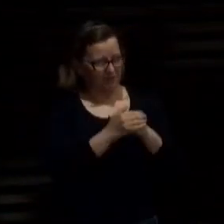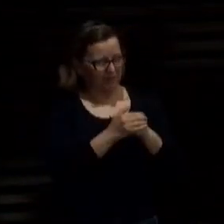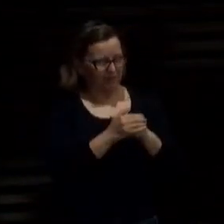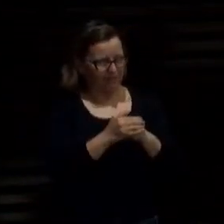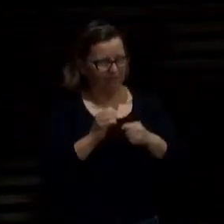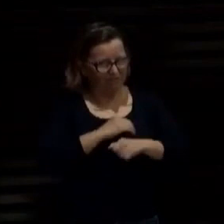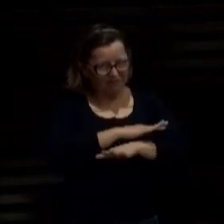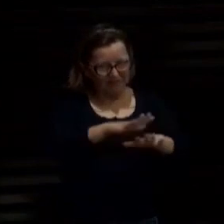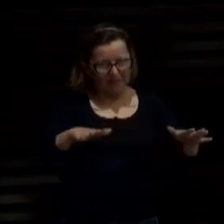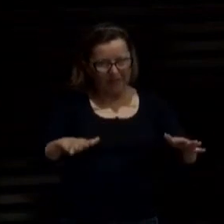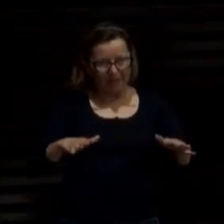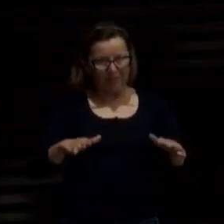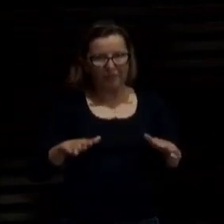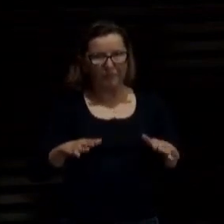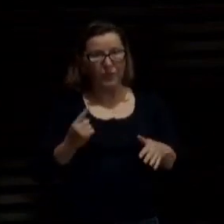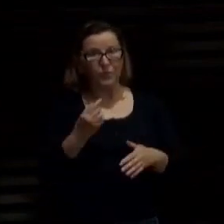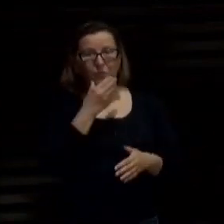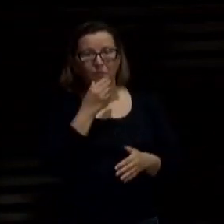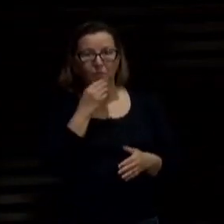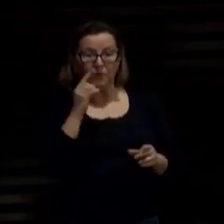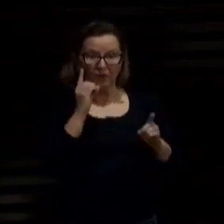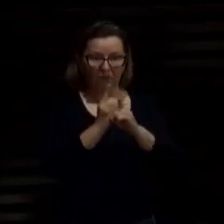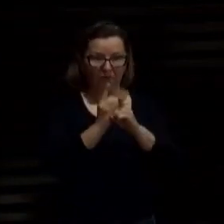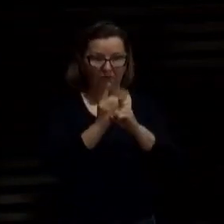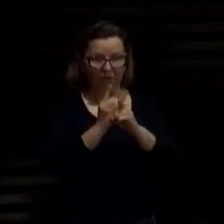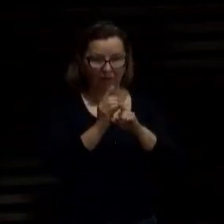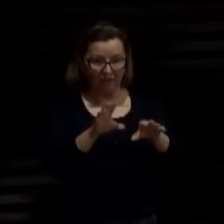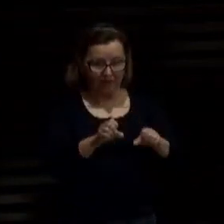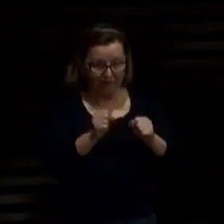campo, o qual certo homem, tendo-o achado, escondeu.